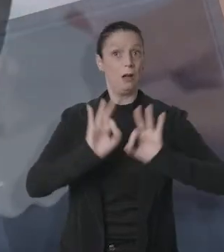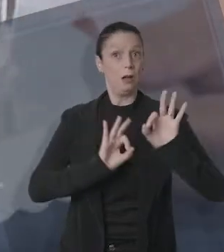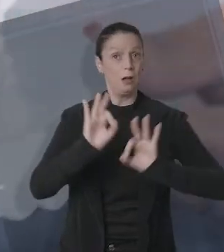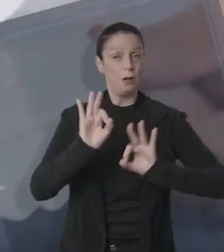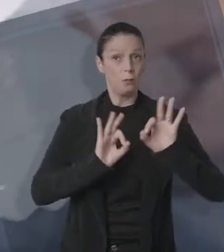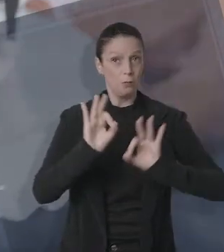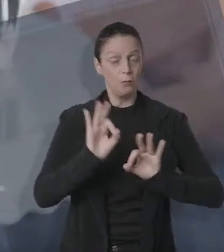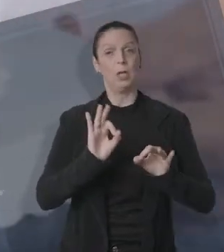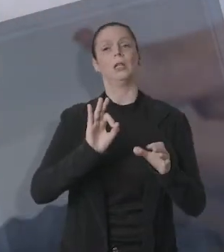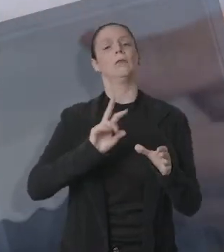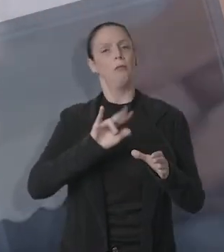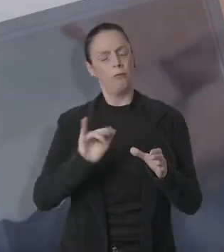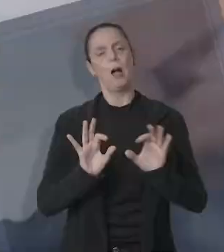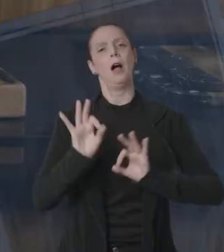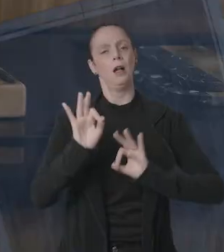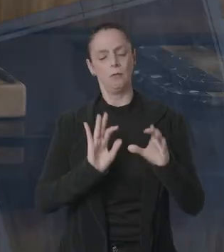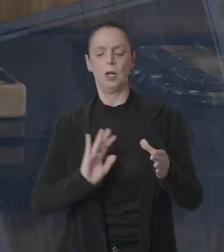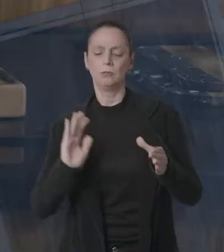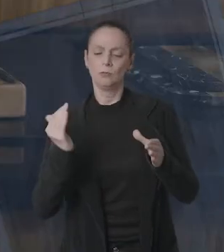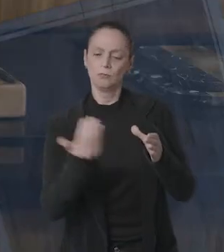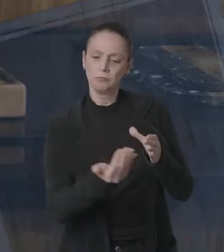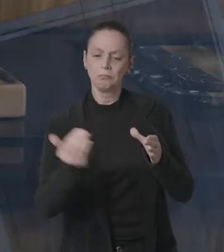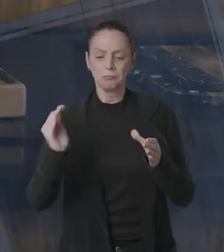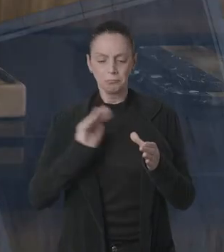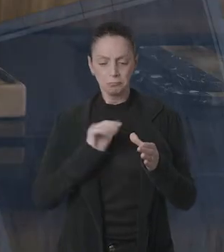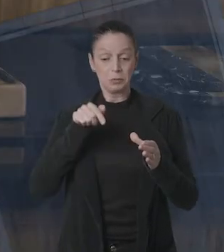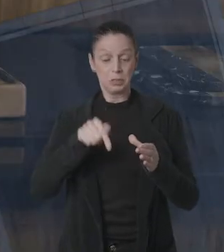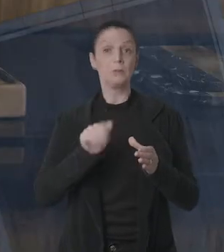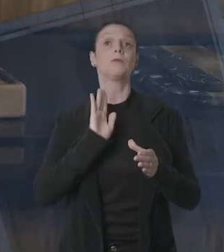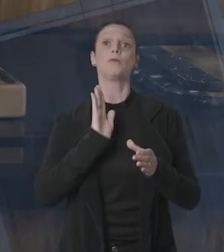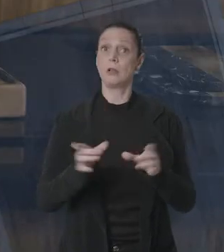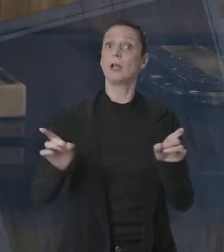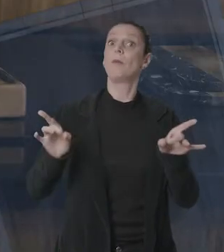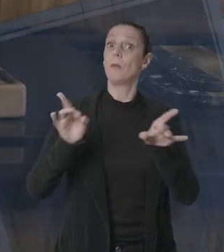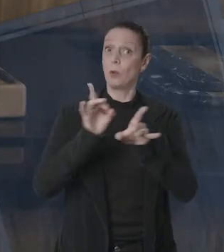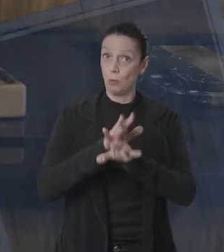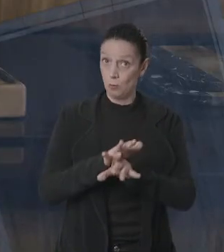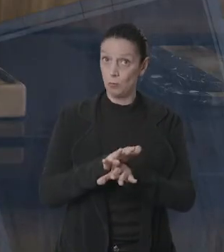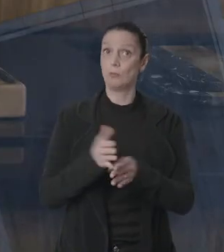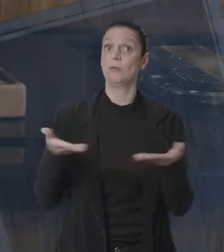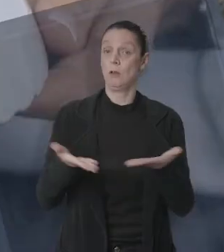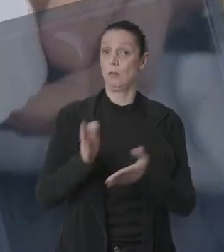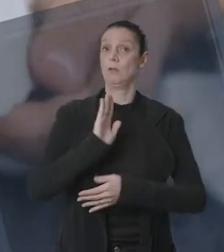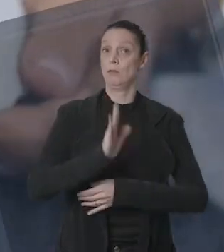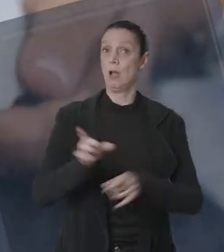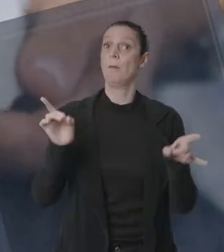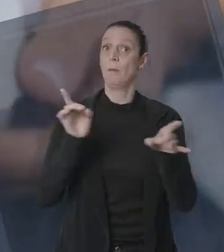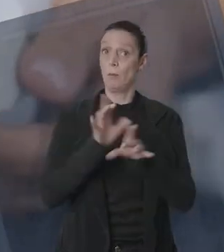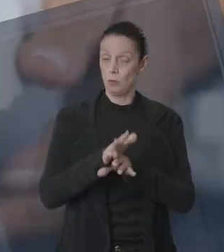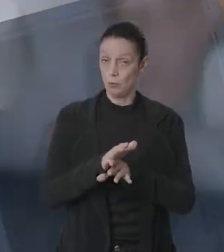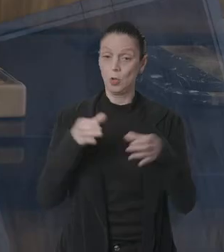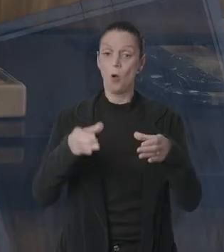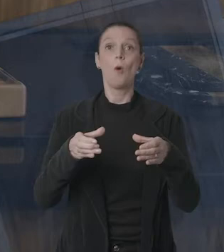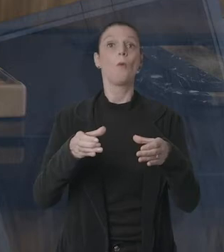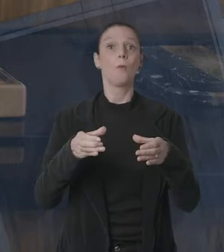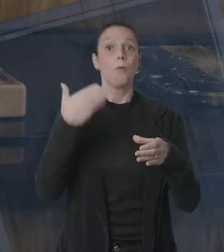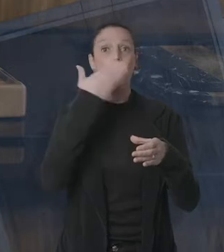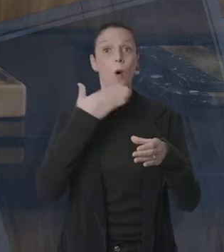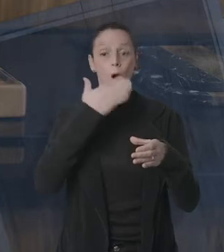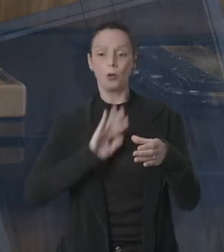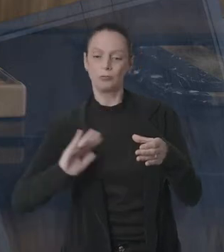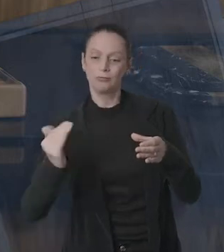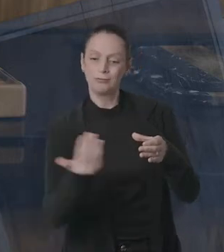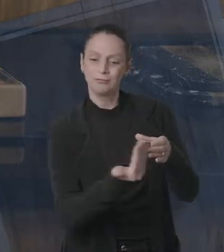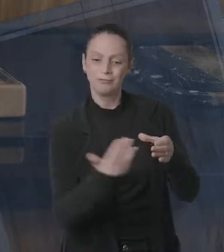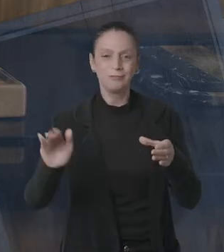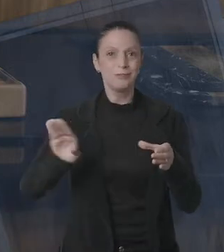e passando a espátula. Aqui a gente já tá com a pré-camada pronta, tá? Já passamos no bolo todo. E agora